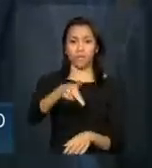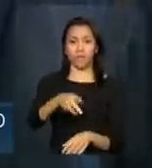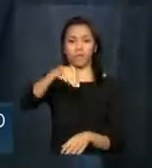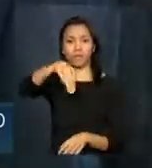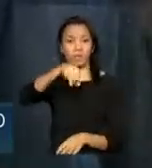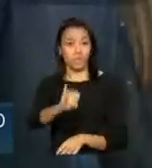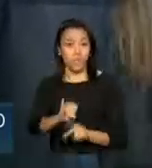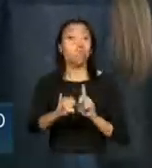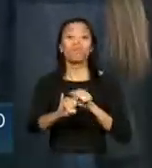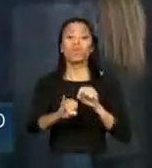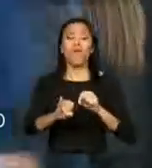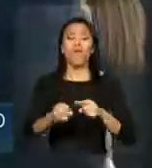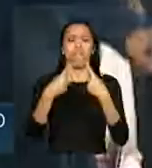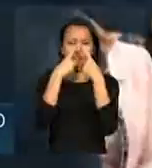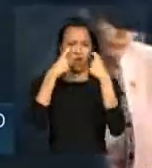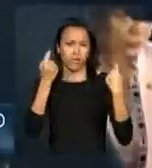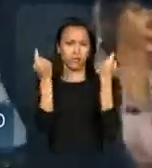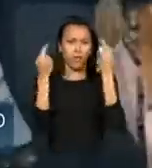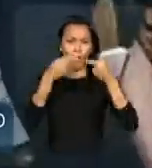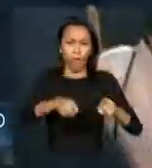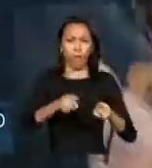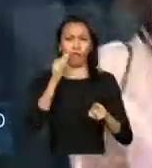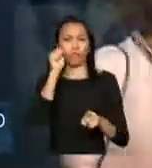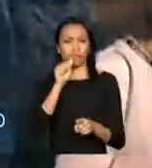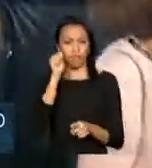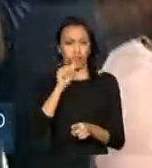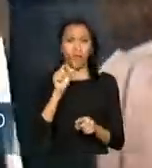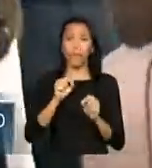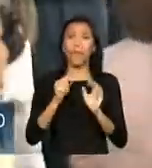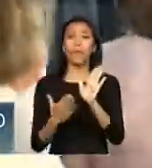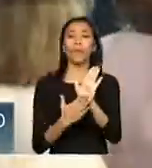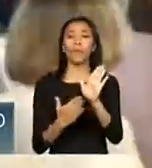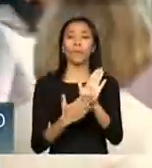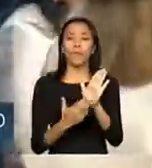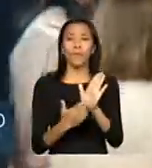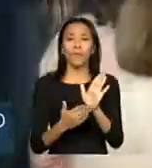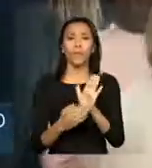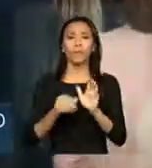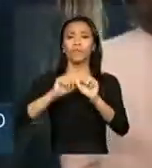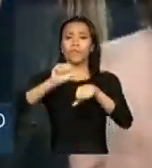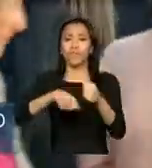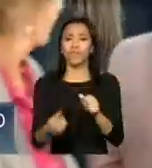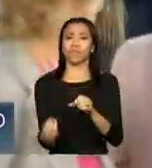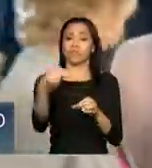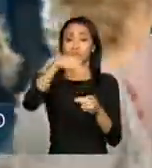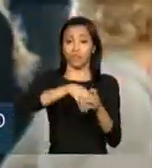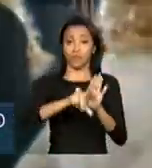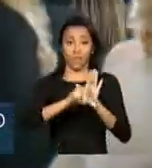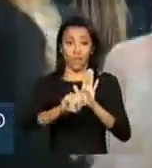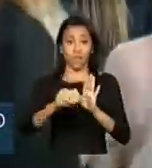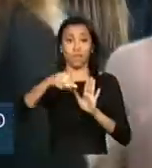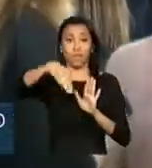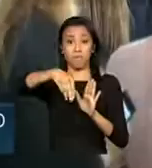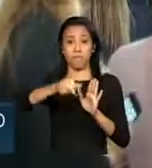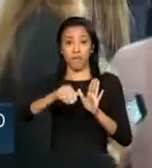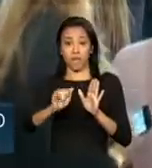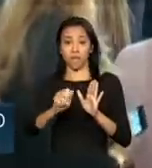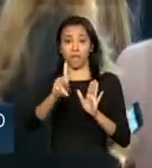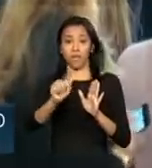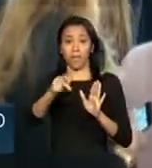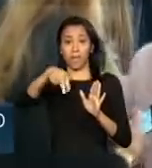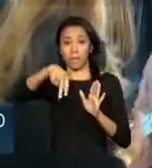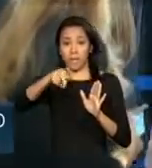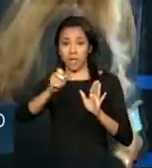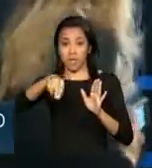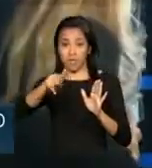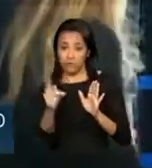da violência contra a mulher, que propõe mudanças na Lei Maria da Penha e também projetos de lei para fortalecer